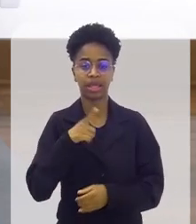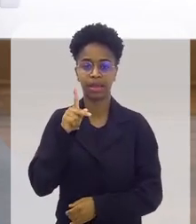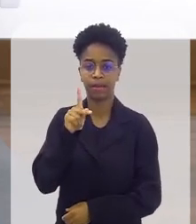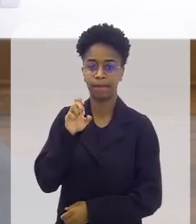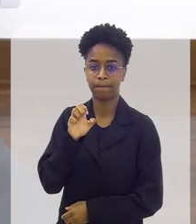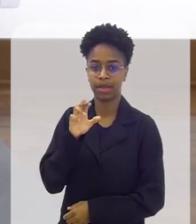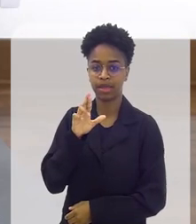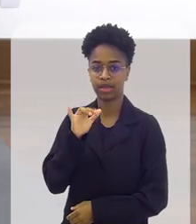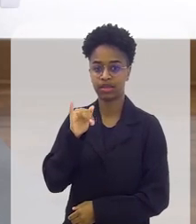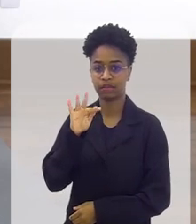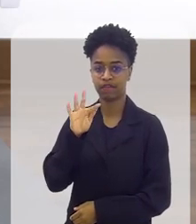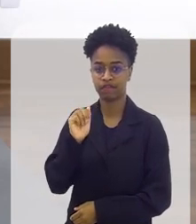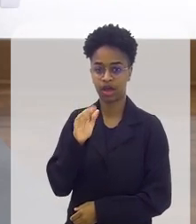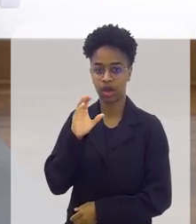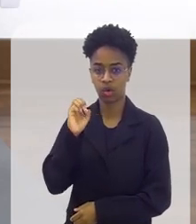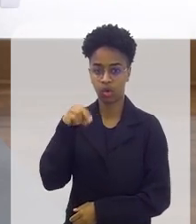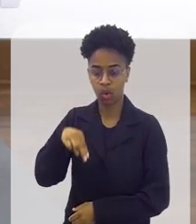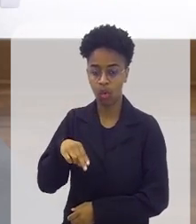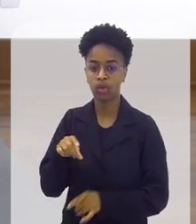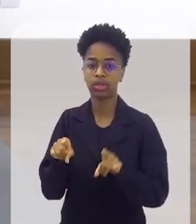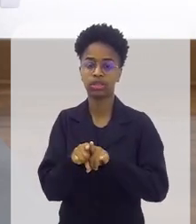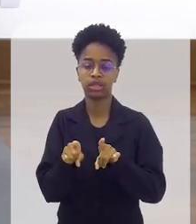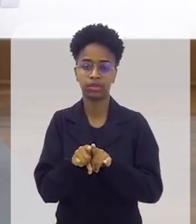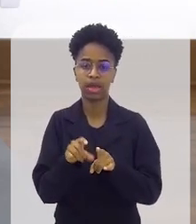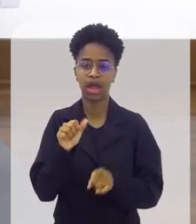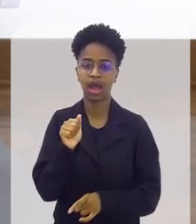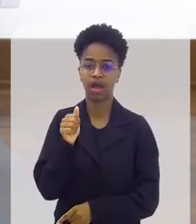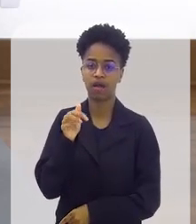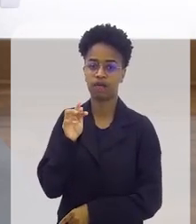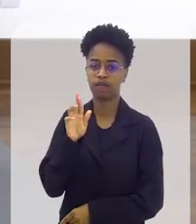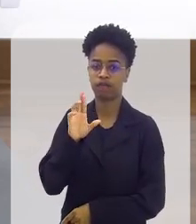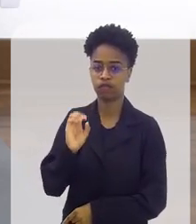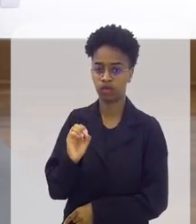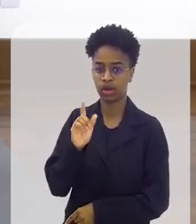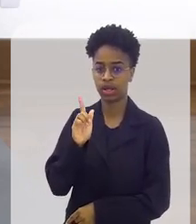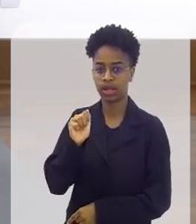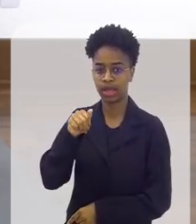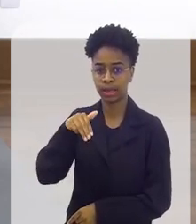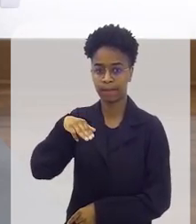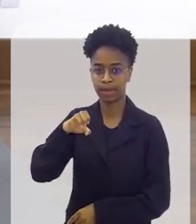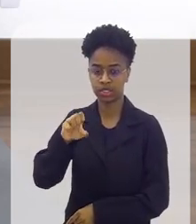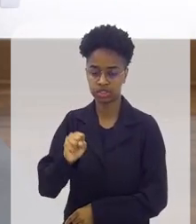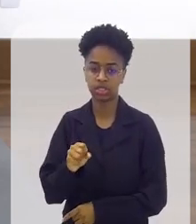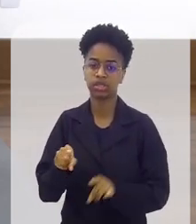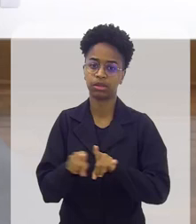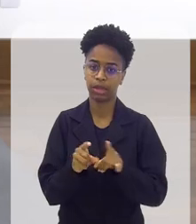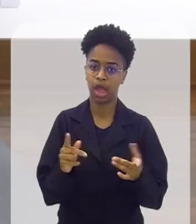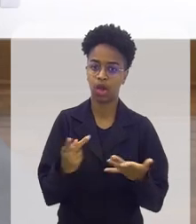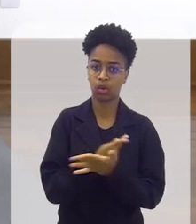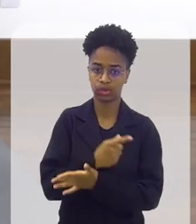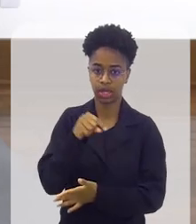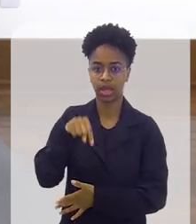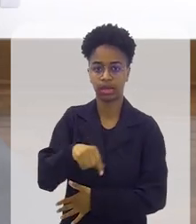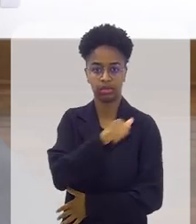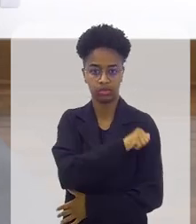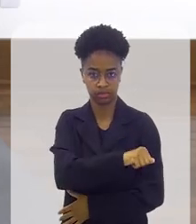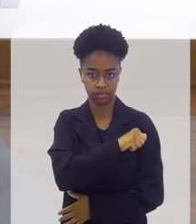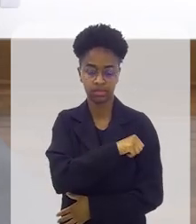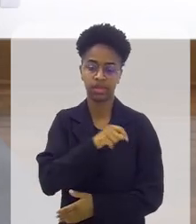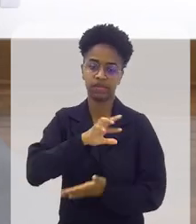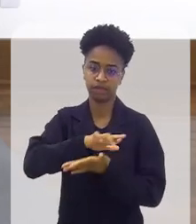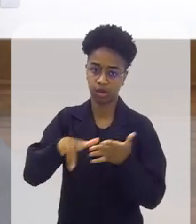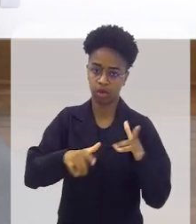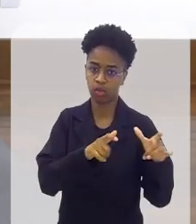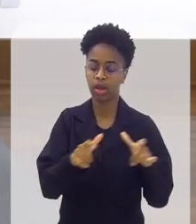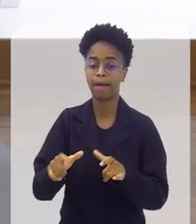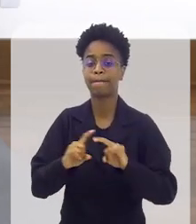conheço o Perifacom, que é, acho que, se não me engano, de São Paulo, mas acontece o Afro Games, que acontece em vários lugares também. Aqui pelo Rio tem. Então,